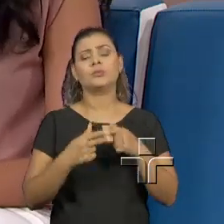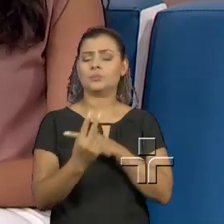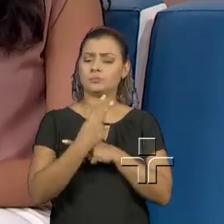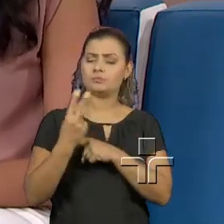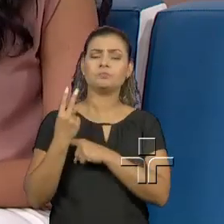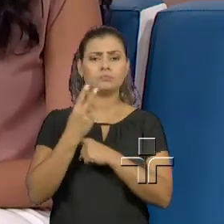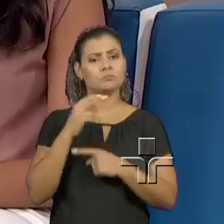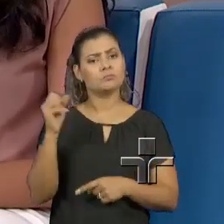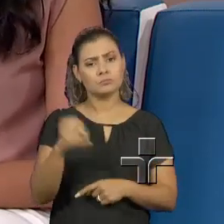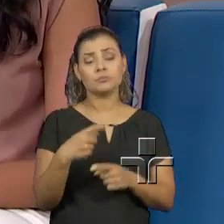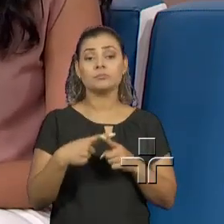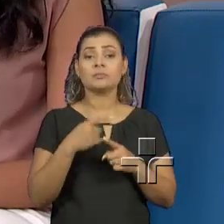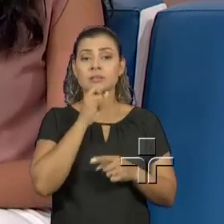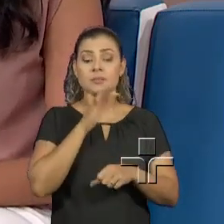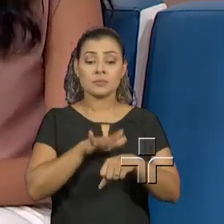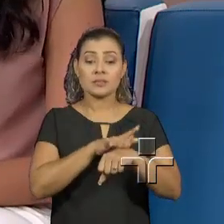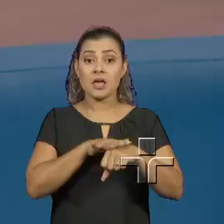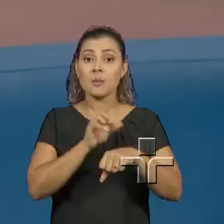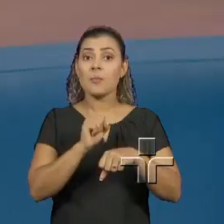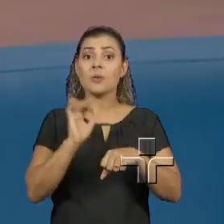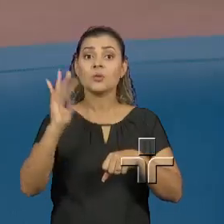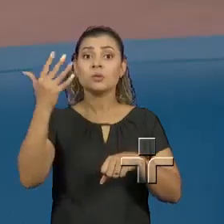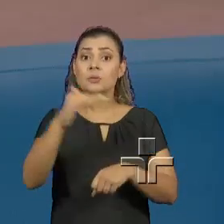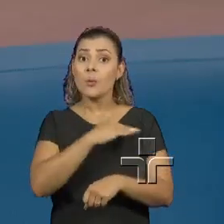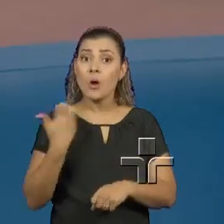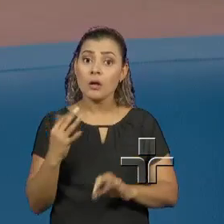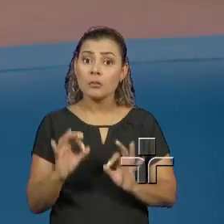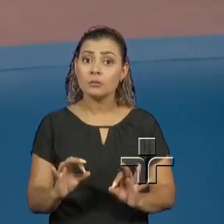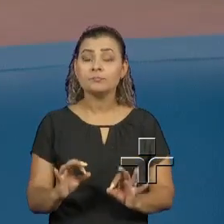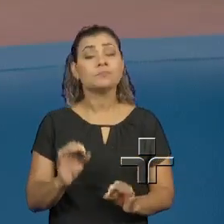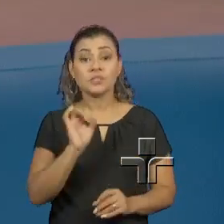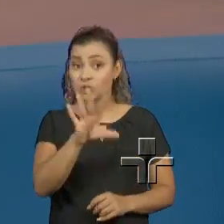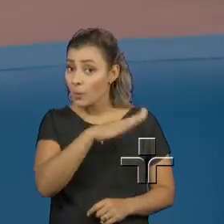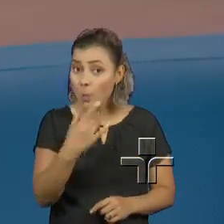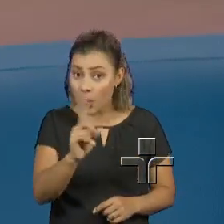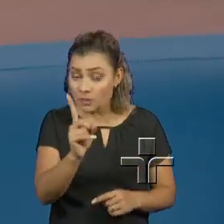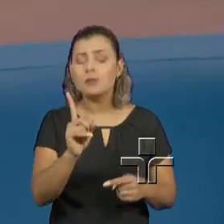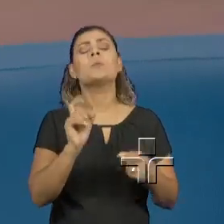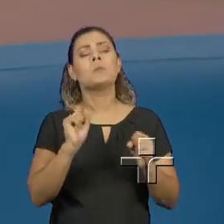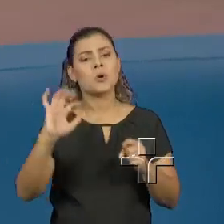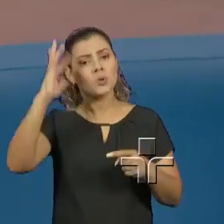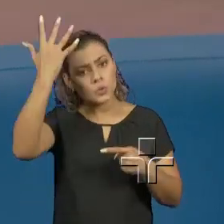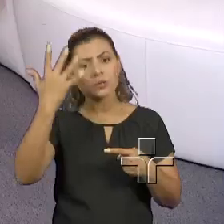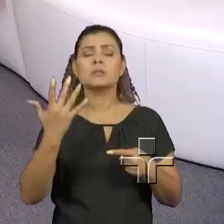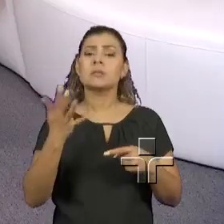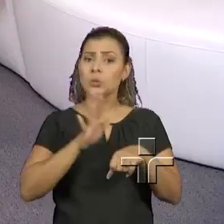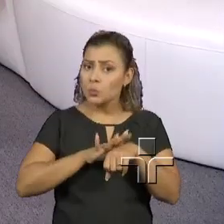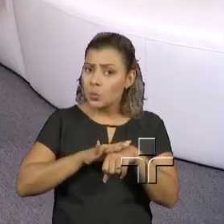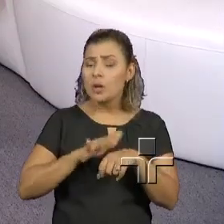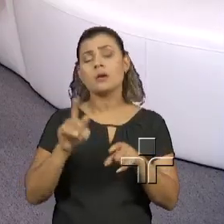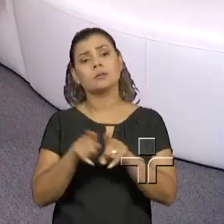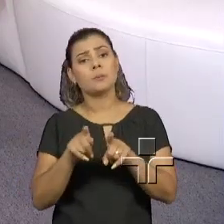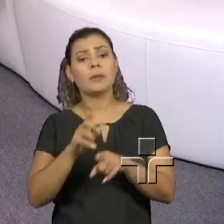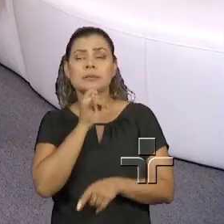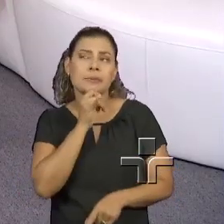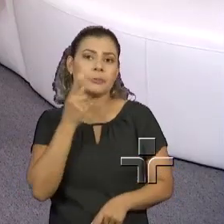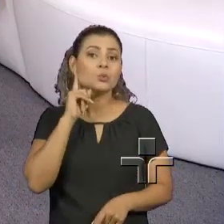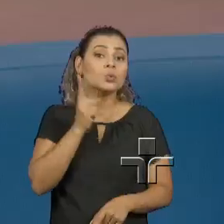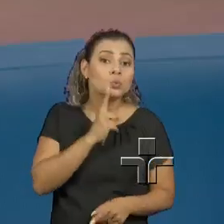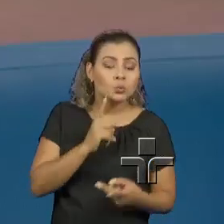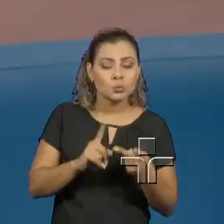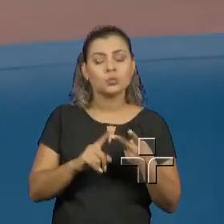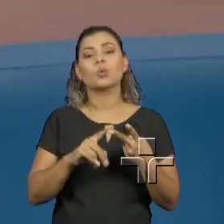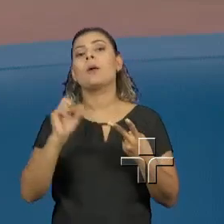imunidade, porque o sarampo pode até matar, por pode, exemplo. Pode, pode. Né? Não só matar, como deixar sequelas, pode surdez, pode